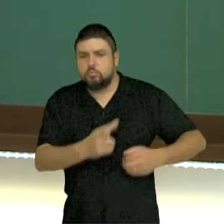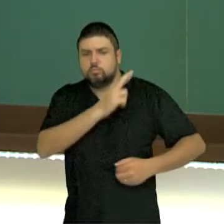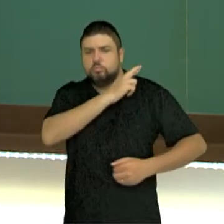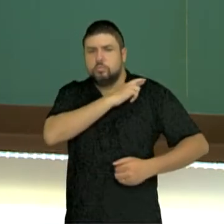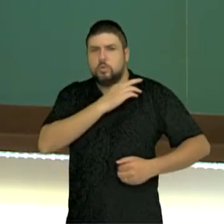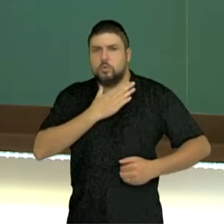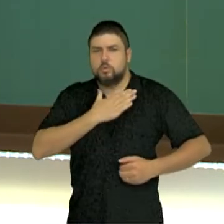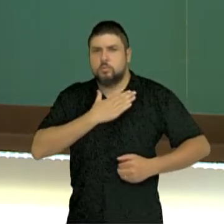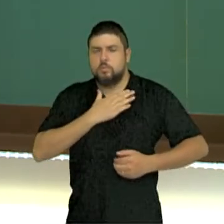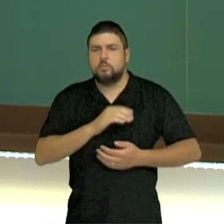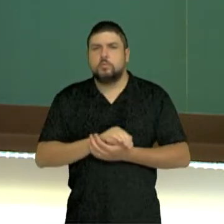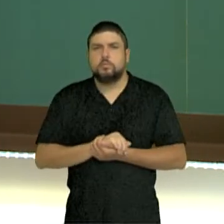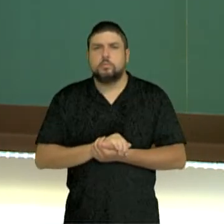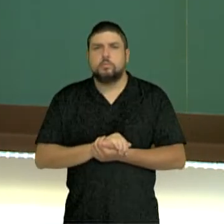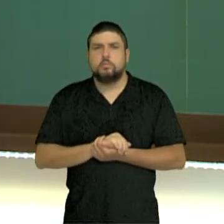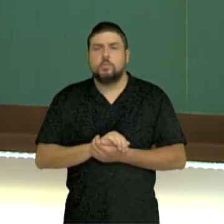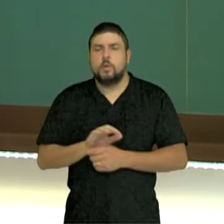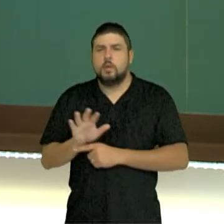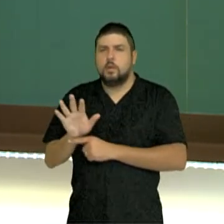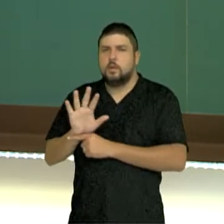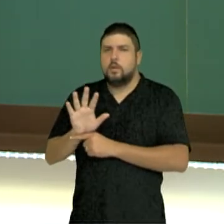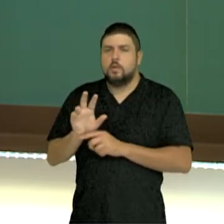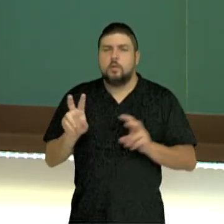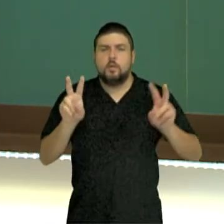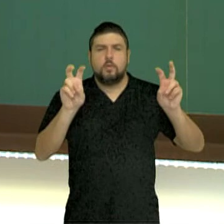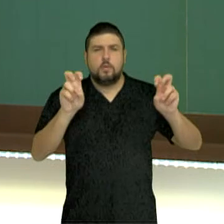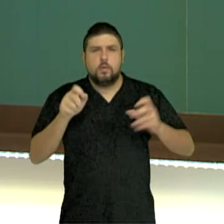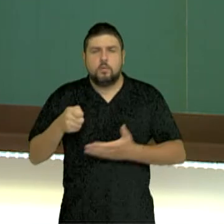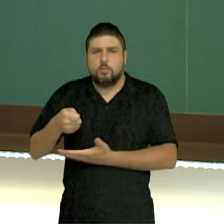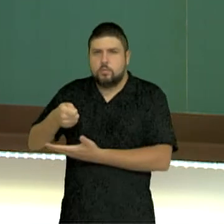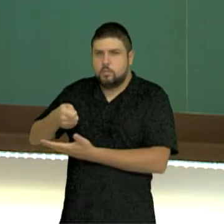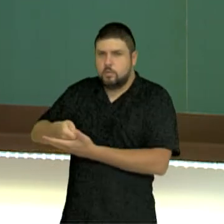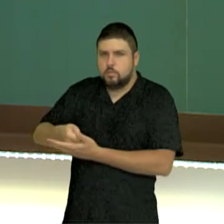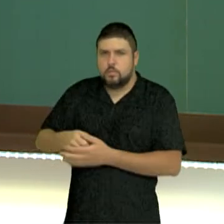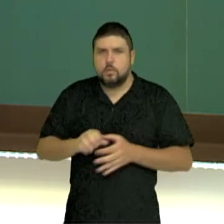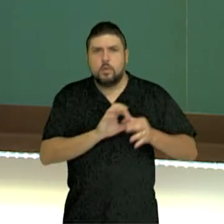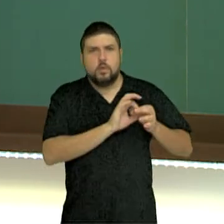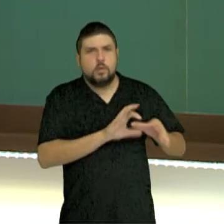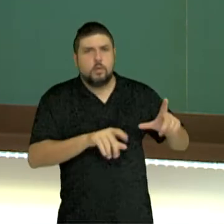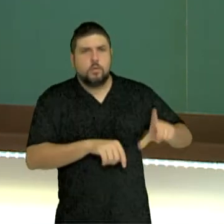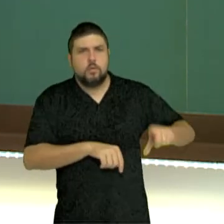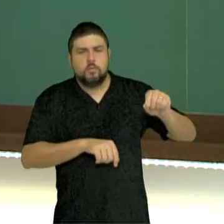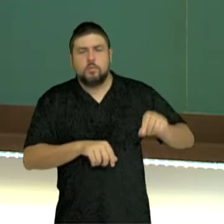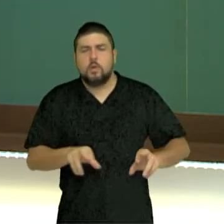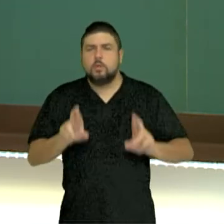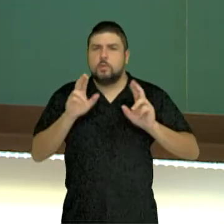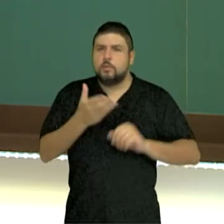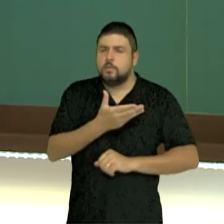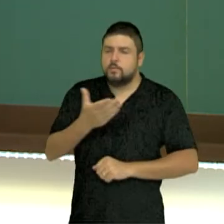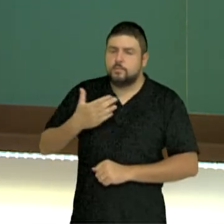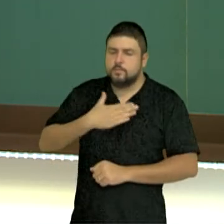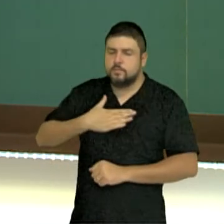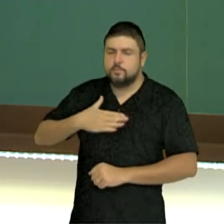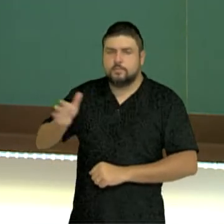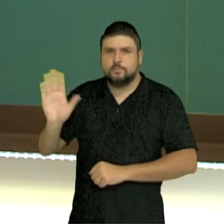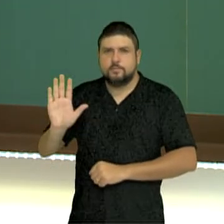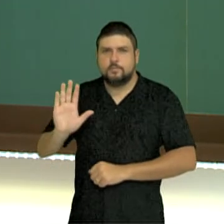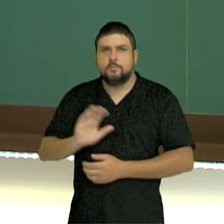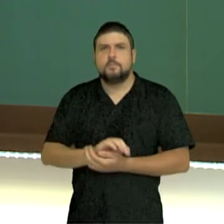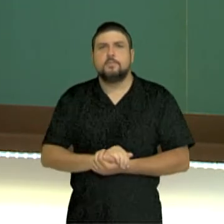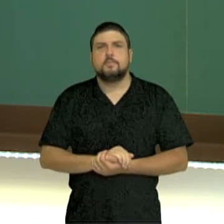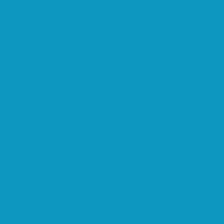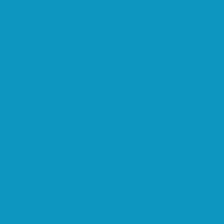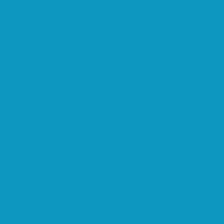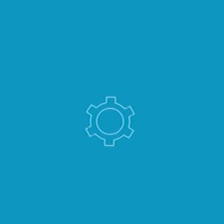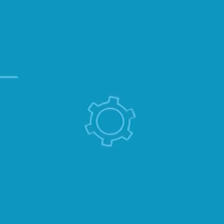escolhas. Então, nesse vídeo, nós falamos sobre determinismo e livre-arbítrio. Espero que vocês tenham gostado e até breve.